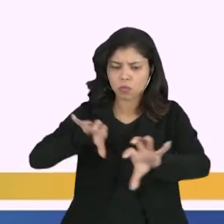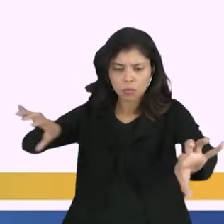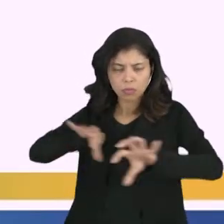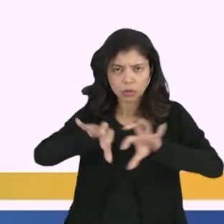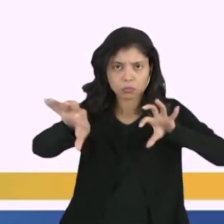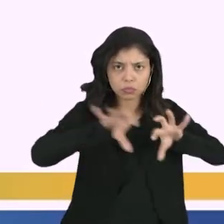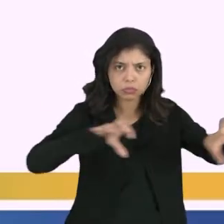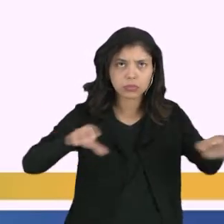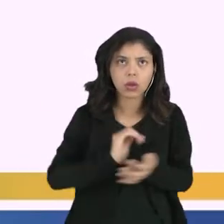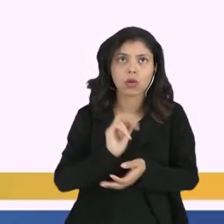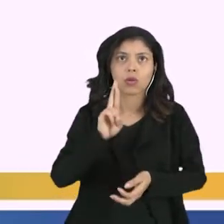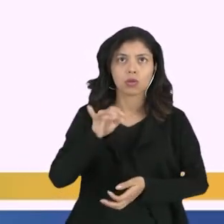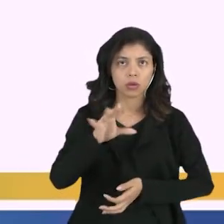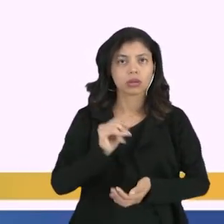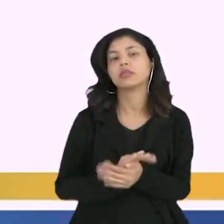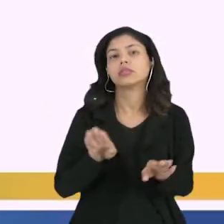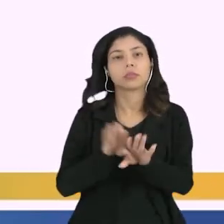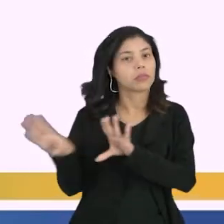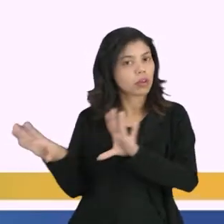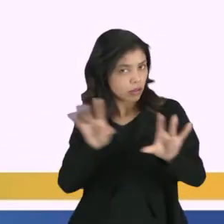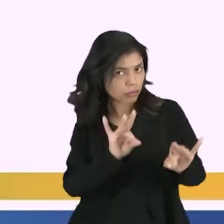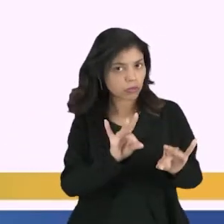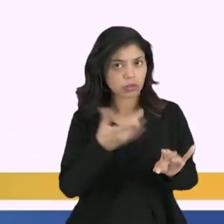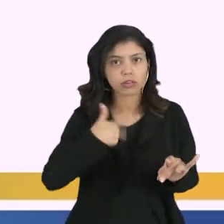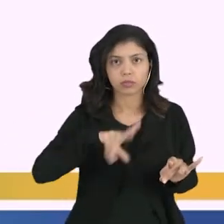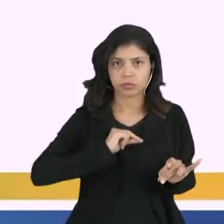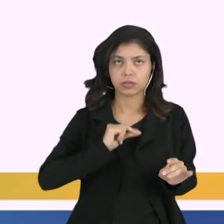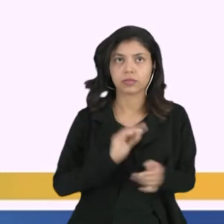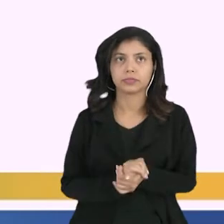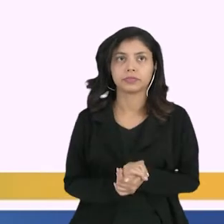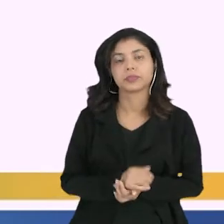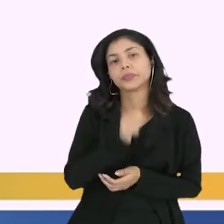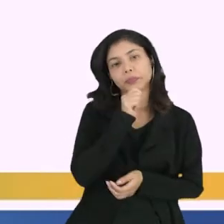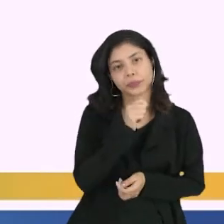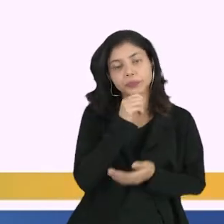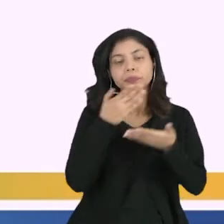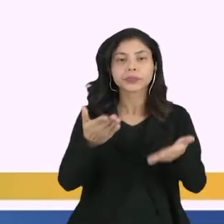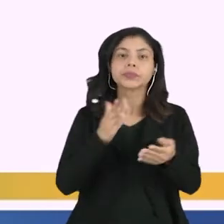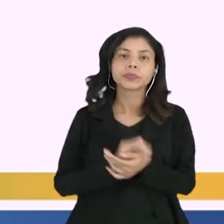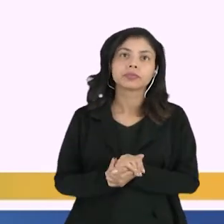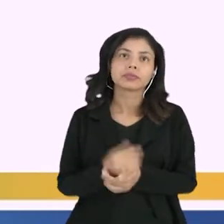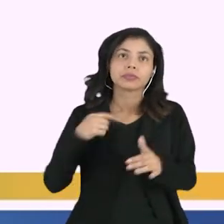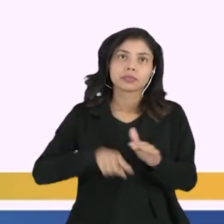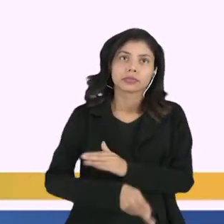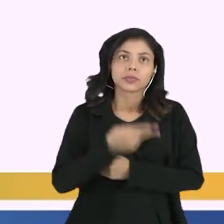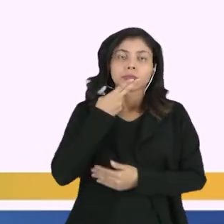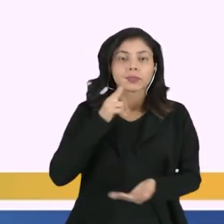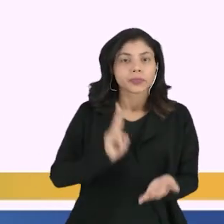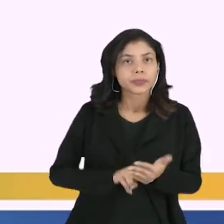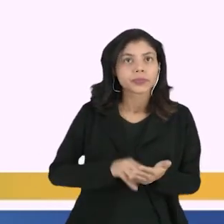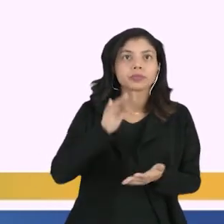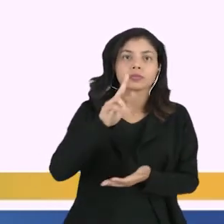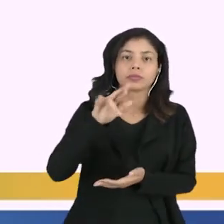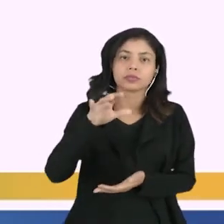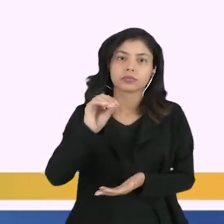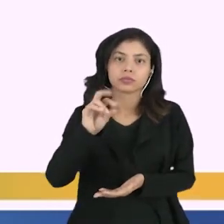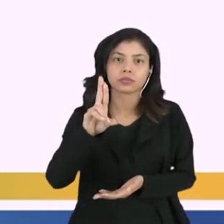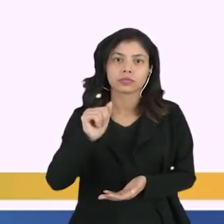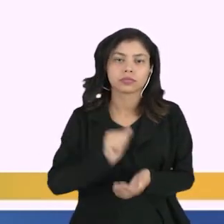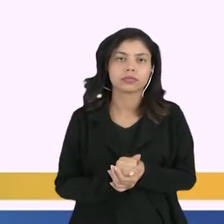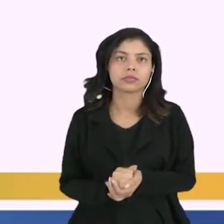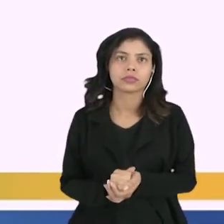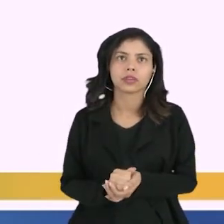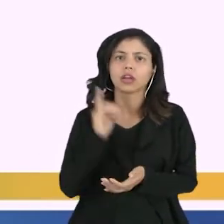os colonos que vão vir também de Portugal, as sesmarias, né? E aí, então, a gente, dentro dessa carta floral, a gente tem essa relação de